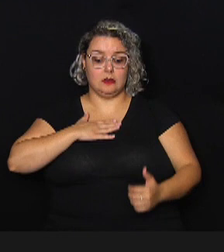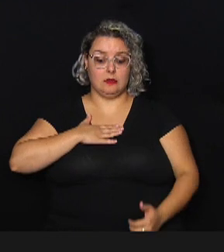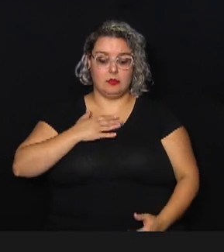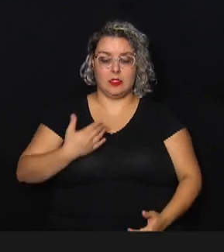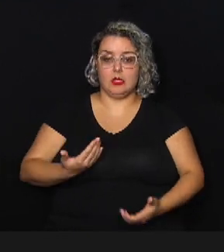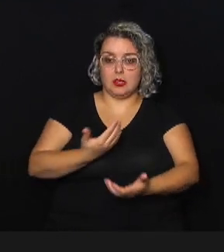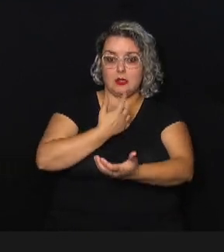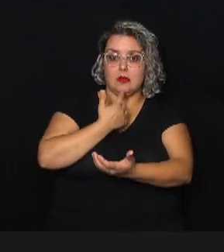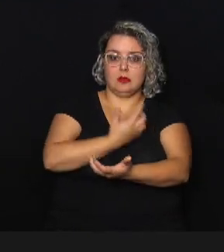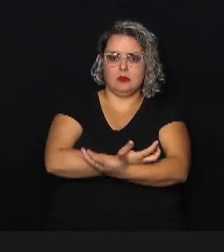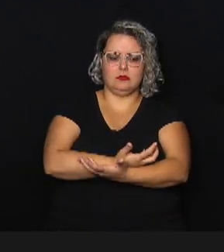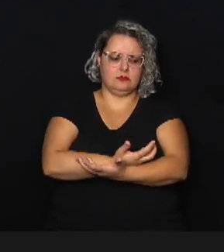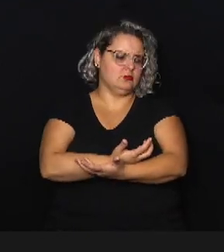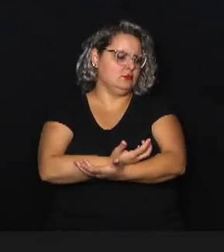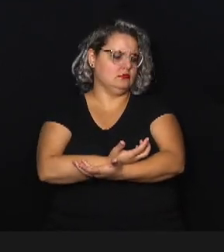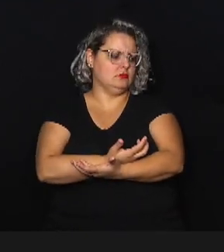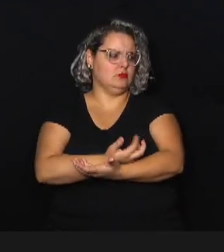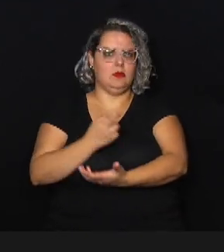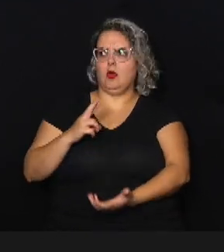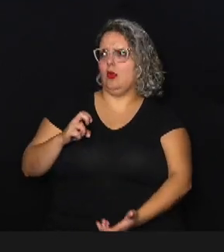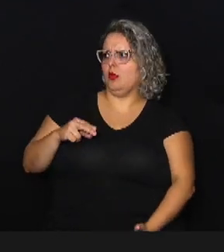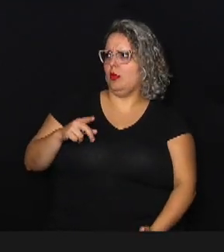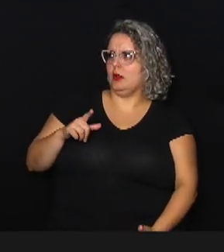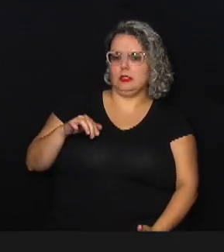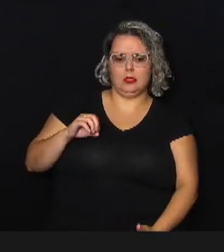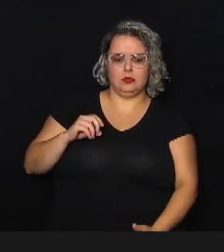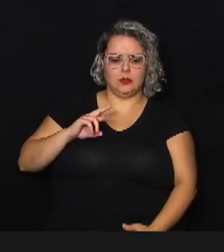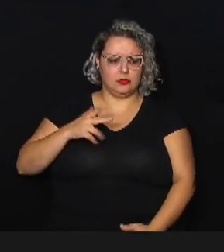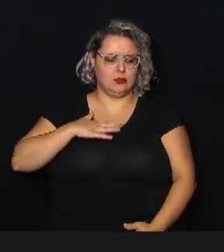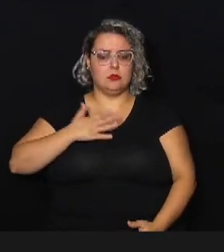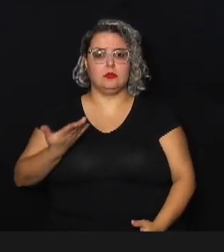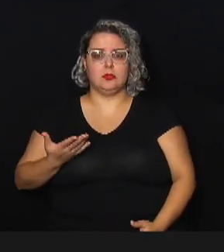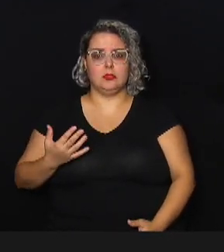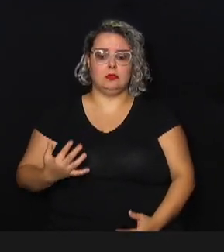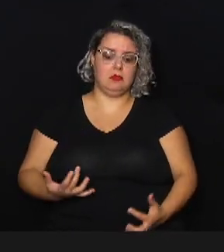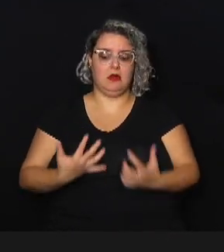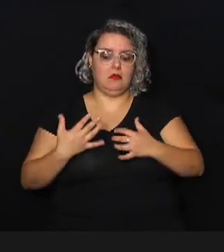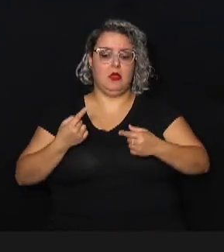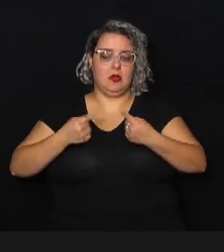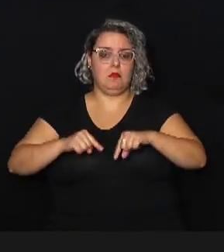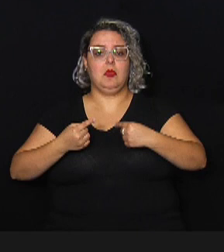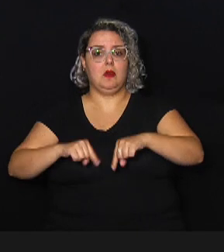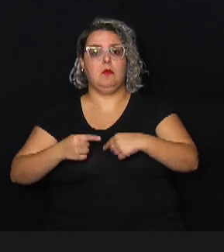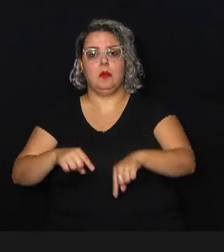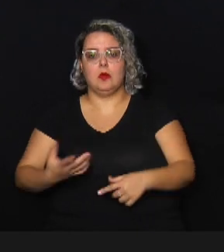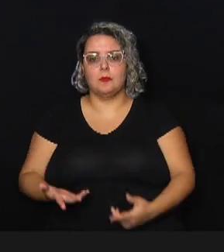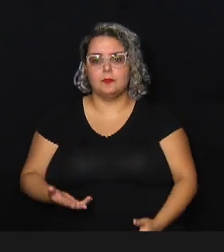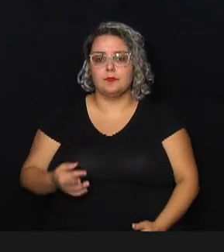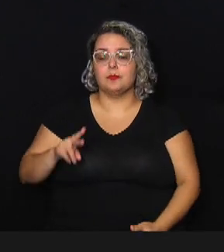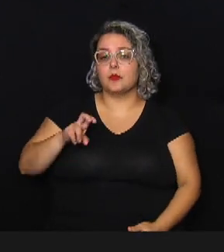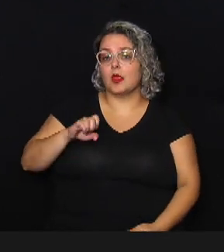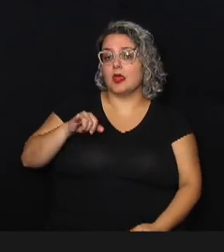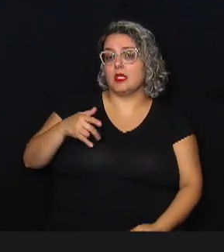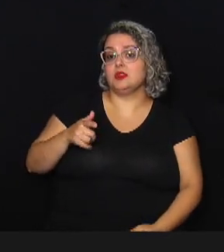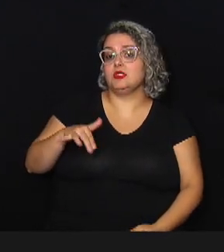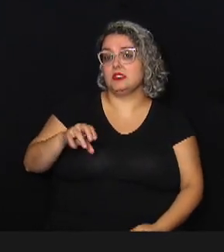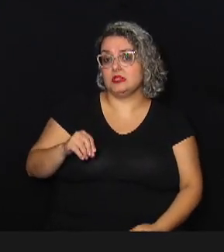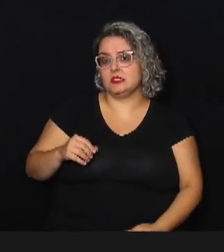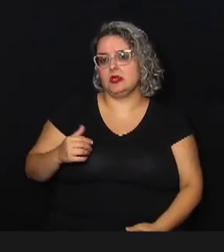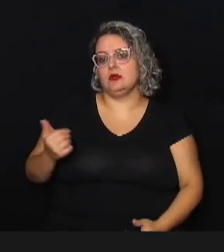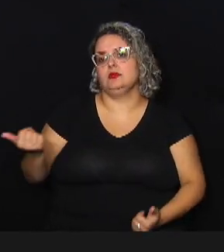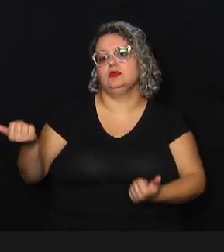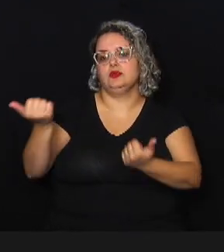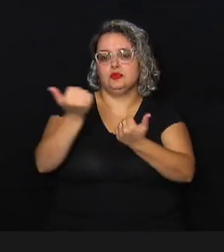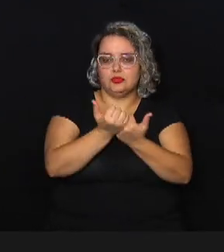olhar meu corpo e falar, pô, o Ronaldo é diferente de mim, então eu vou atacar. Então, a rejeição do transplante de medula é ao contrário.